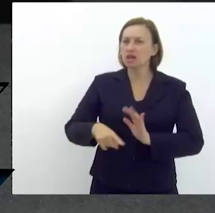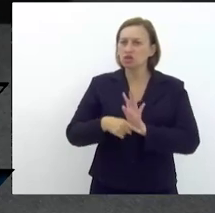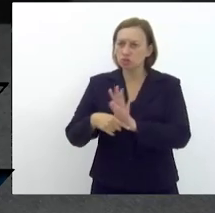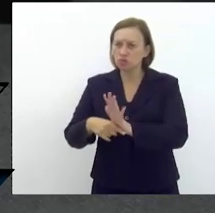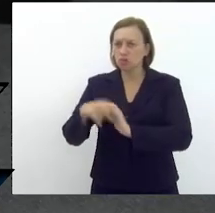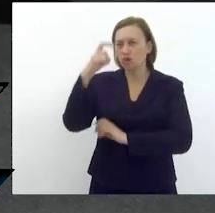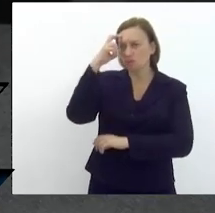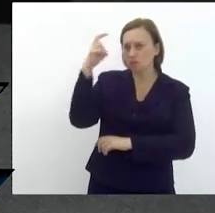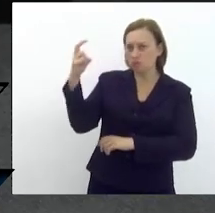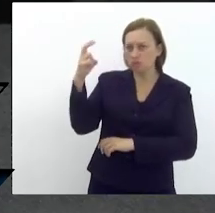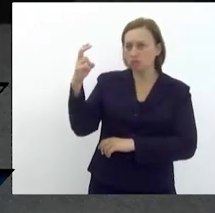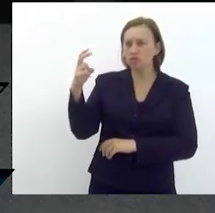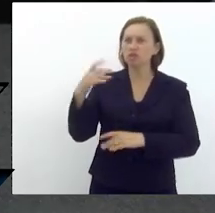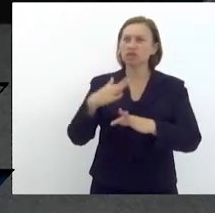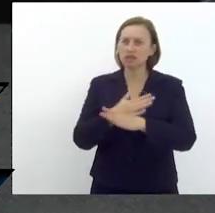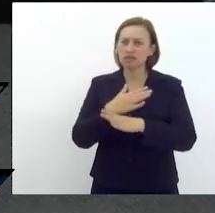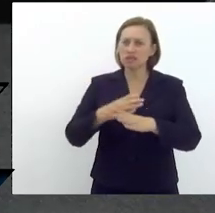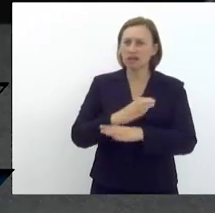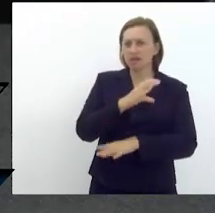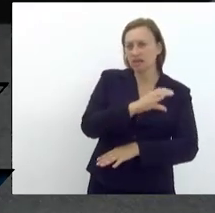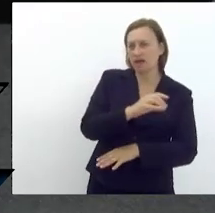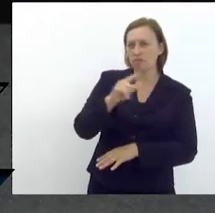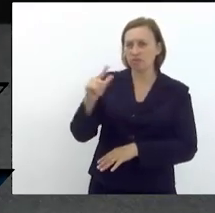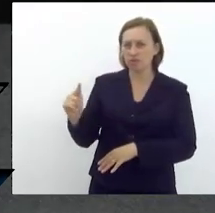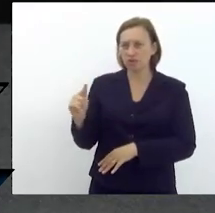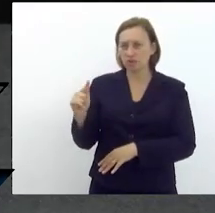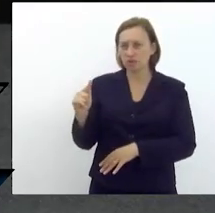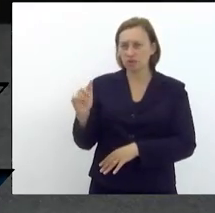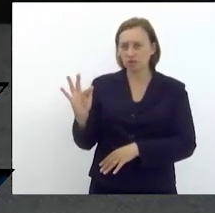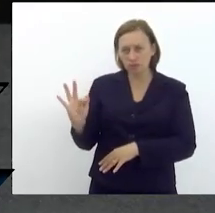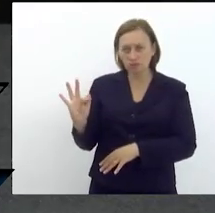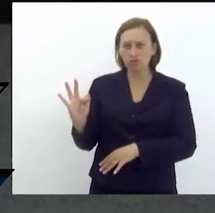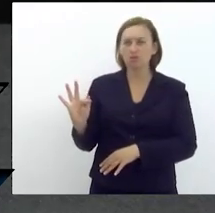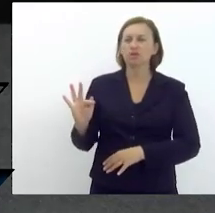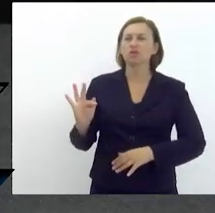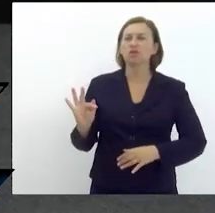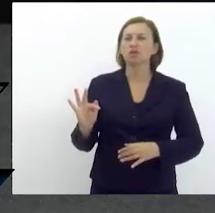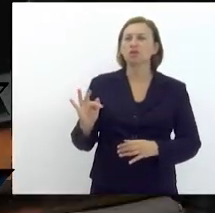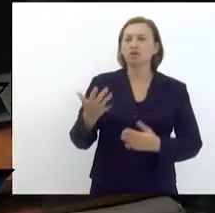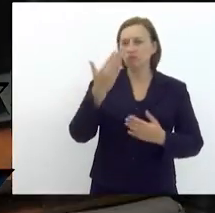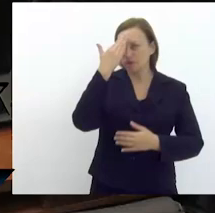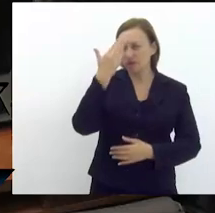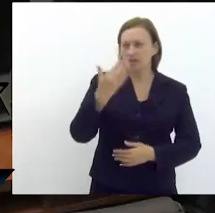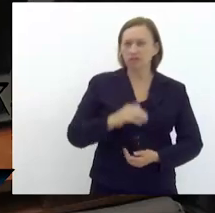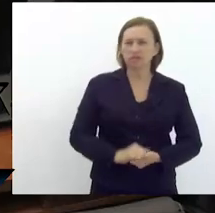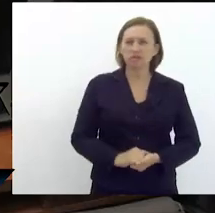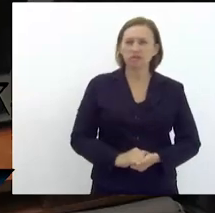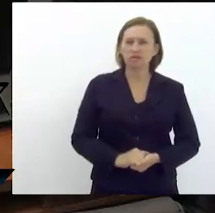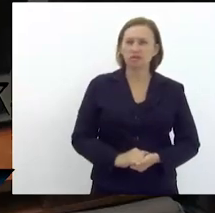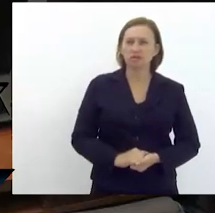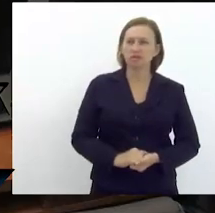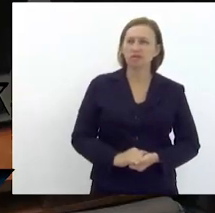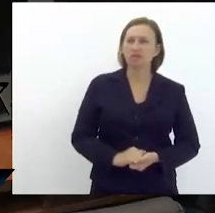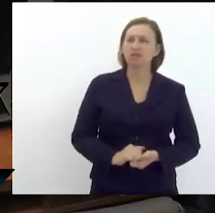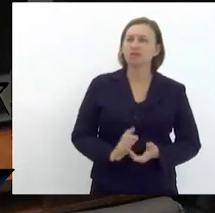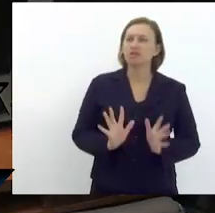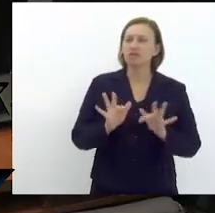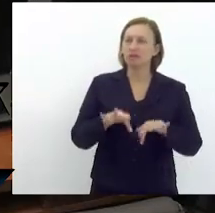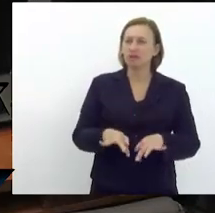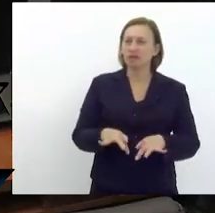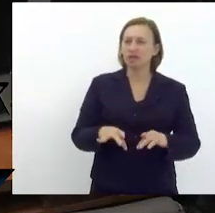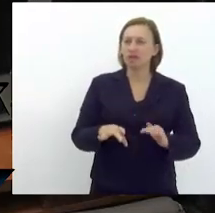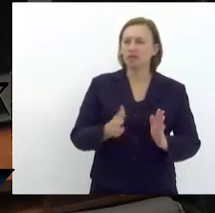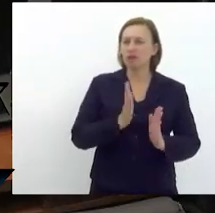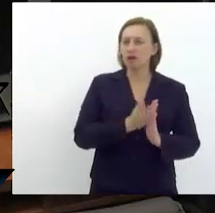da cidade de Cabo Frio meu agradecimento a cada parlamentar nos auxiliou nisso muito obrigado a ordem